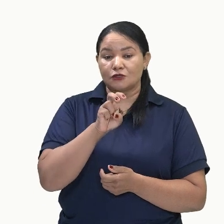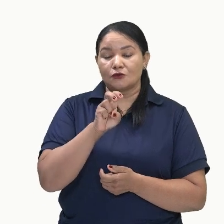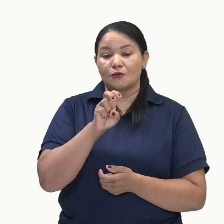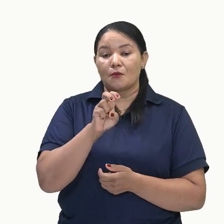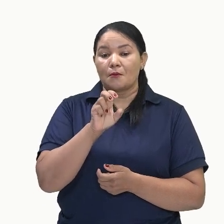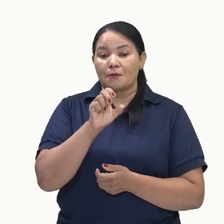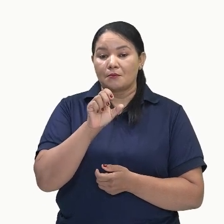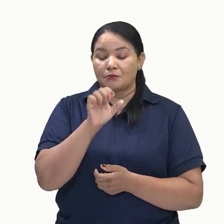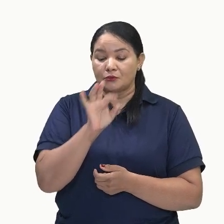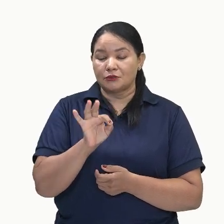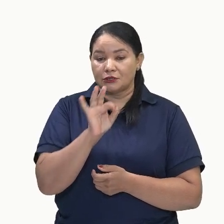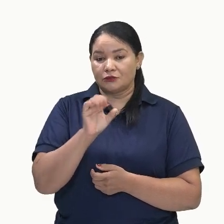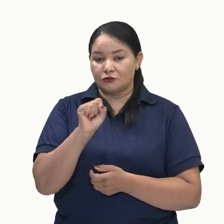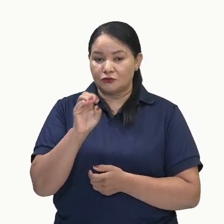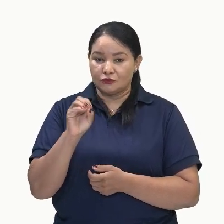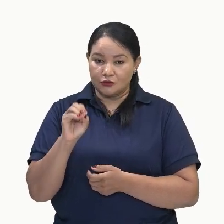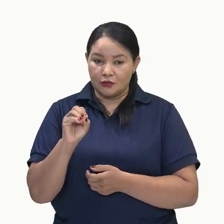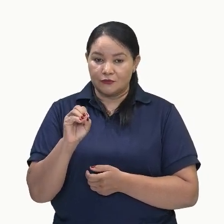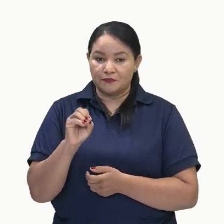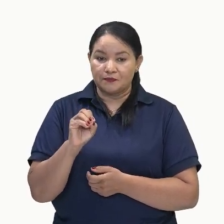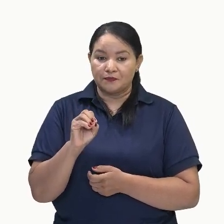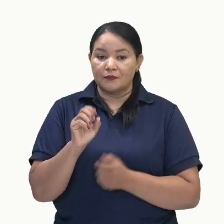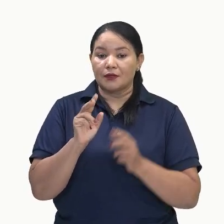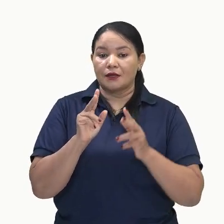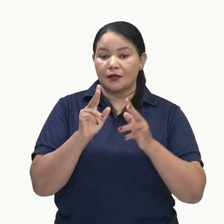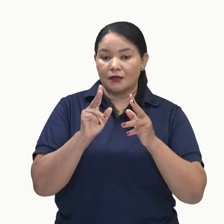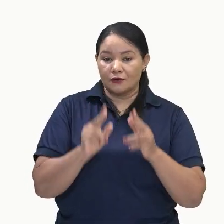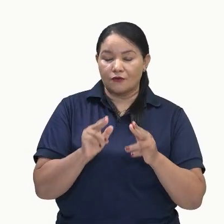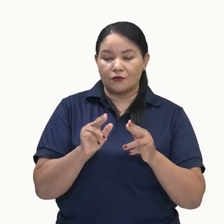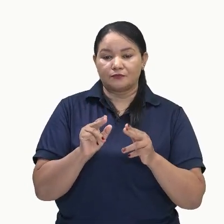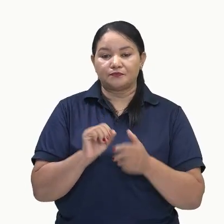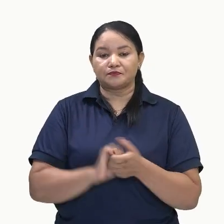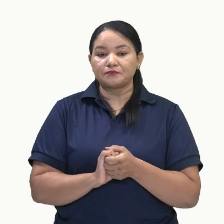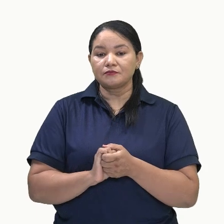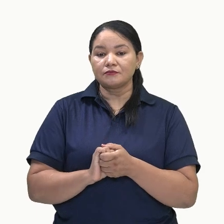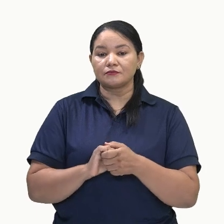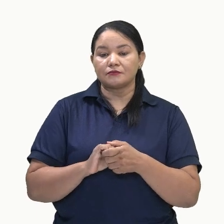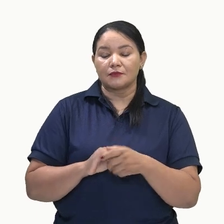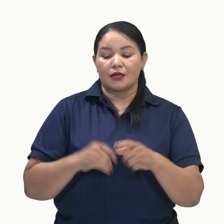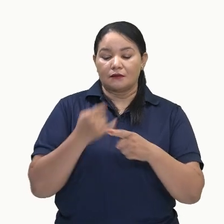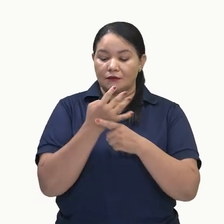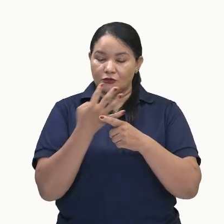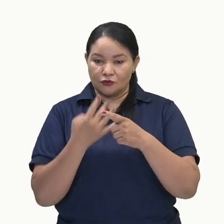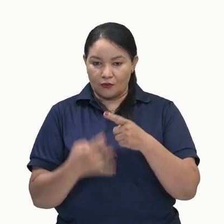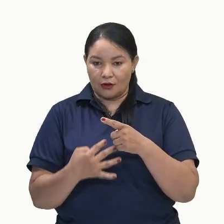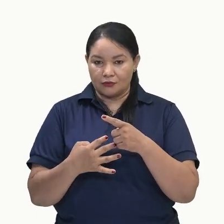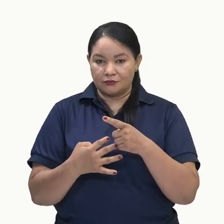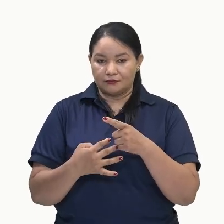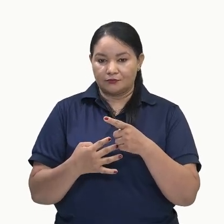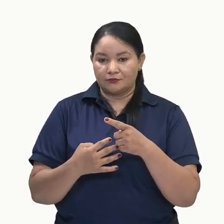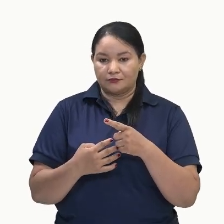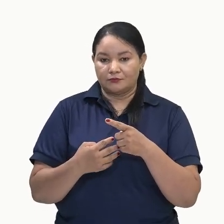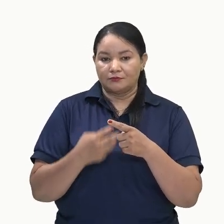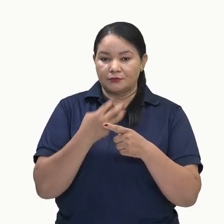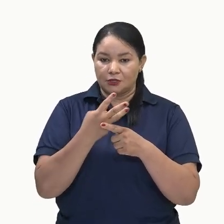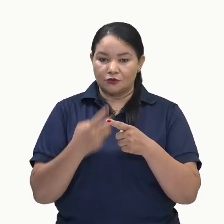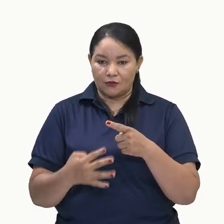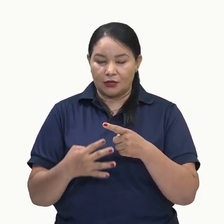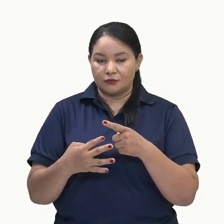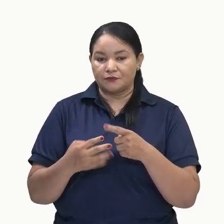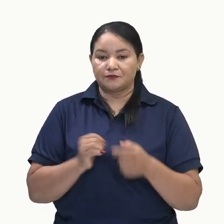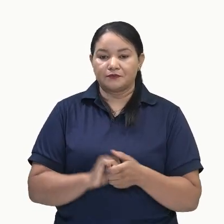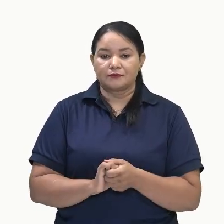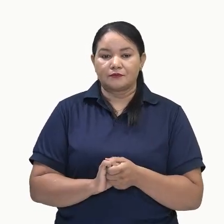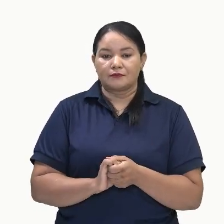800 é igual a 3/4, tá bom? Simplesmente, eu acho talvez não fique um pouco